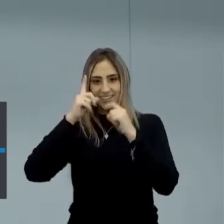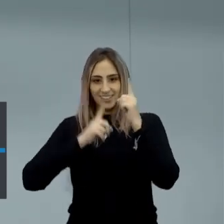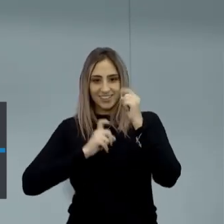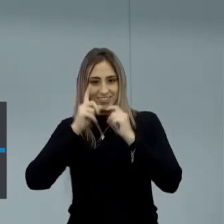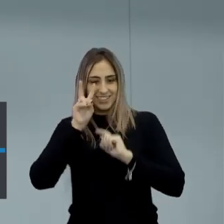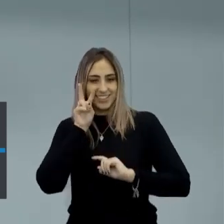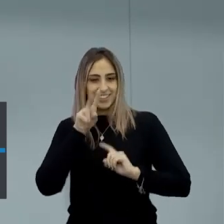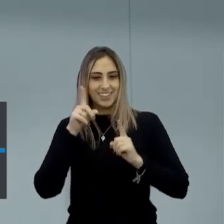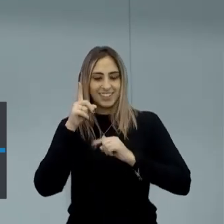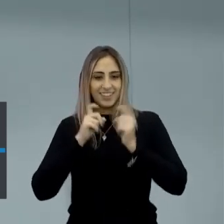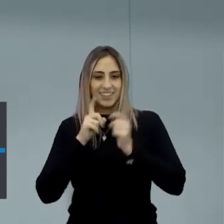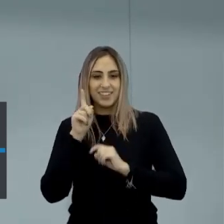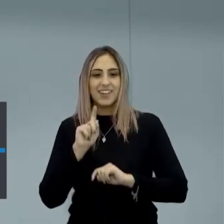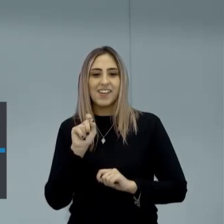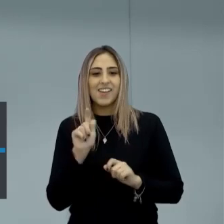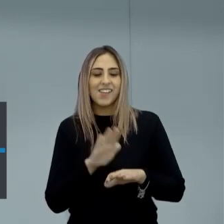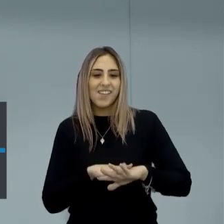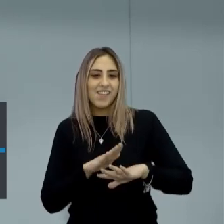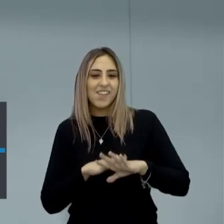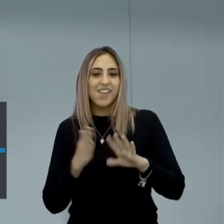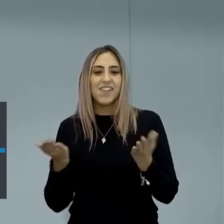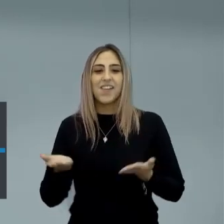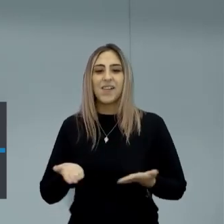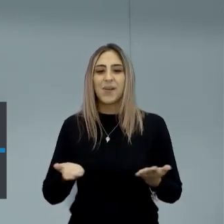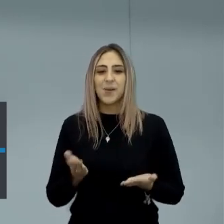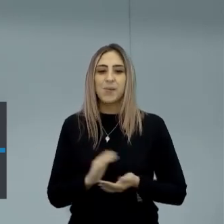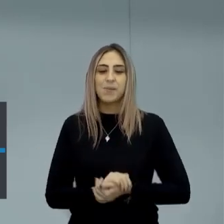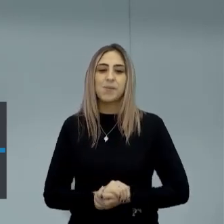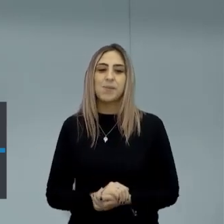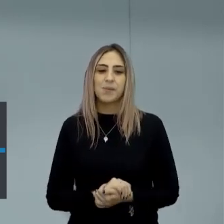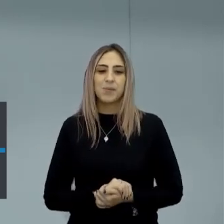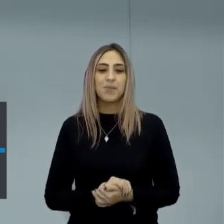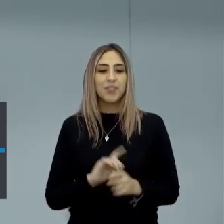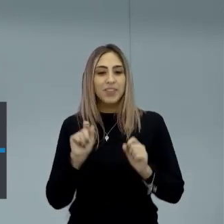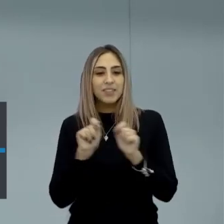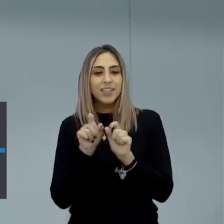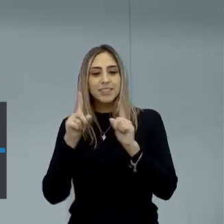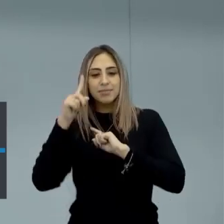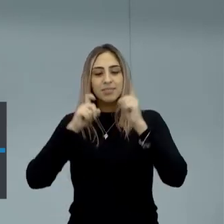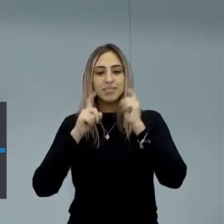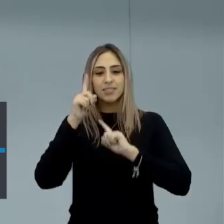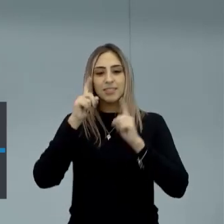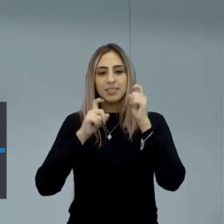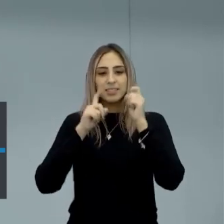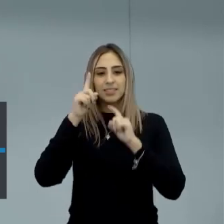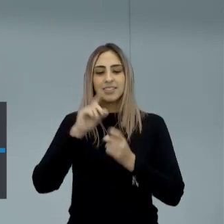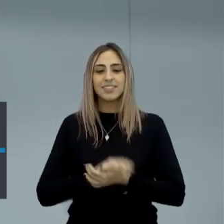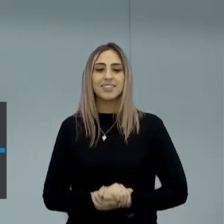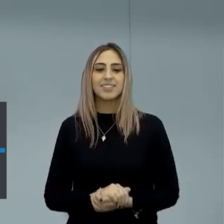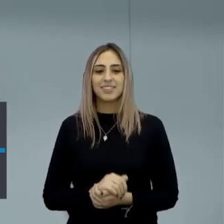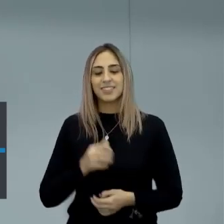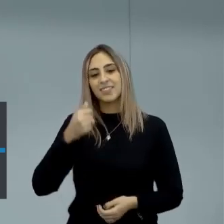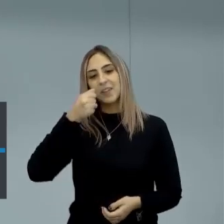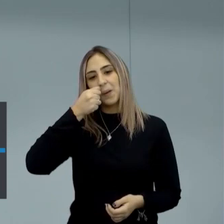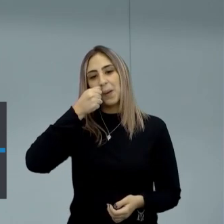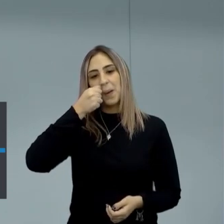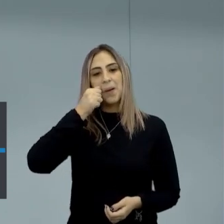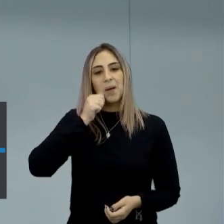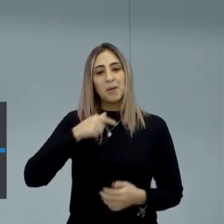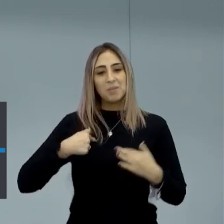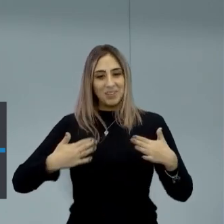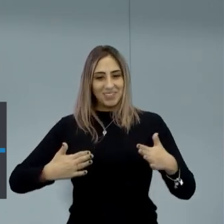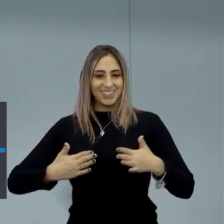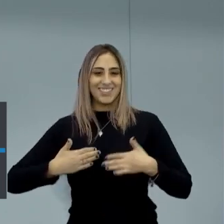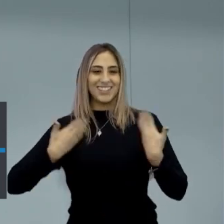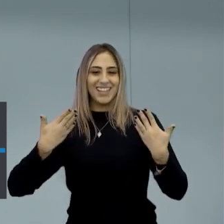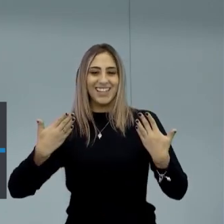expressão. Quem tá fazendo lá hoje fez a expressão que eu fiz? A intérprete, o meu susto?